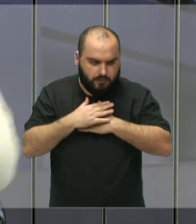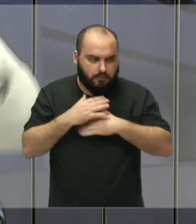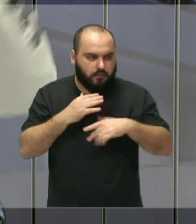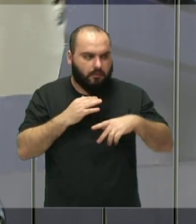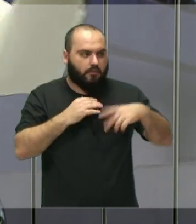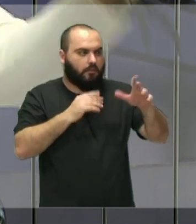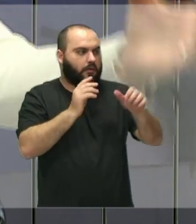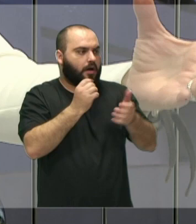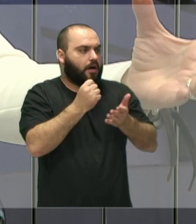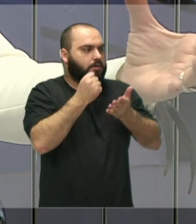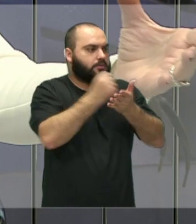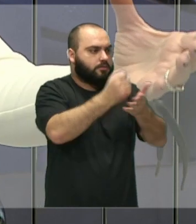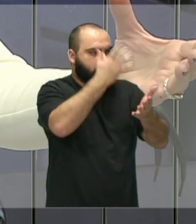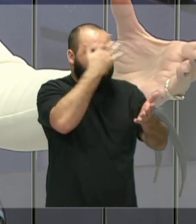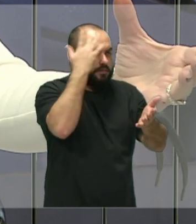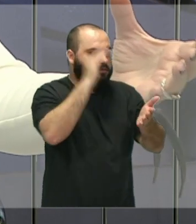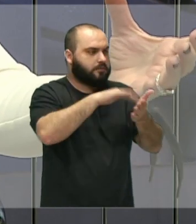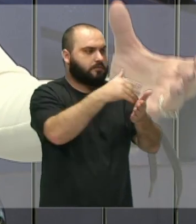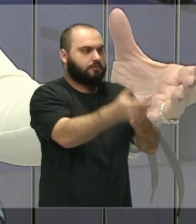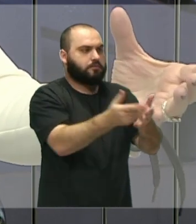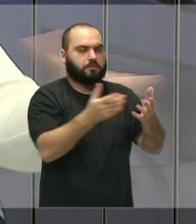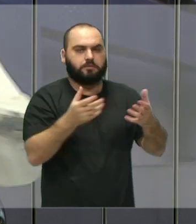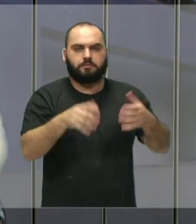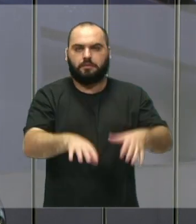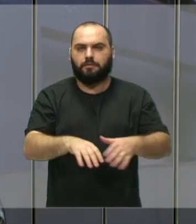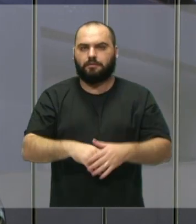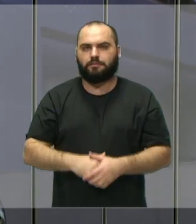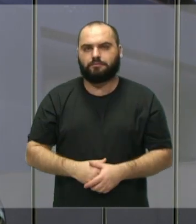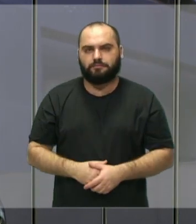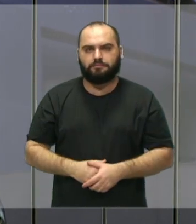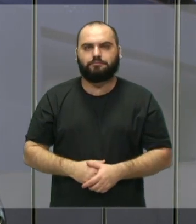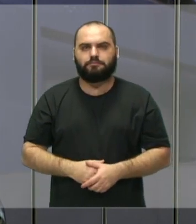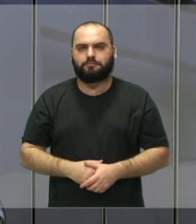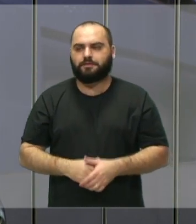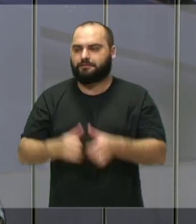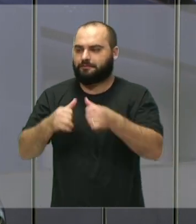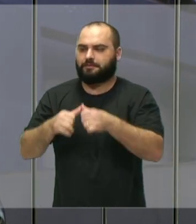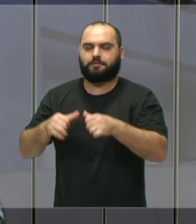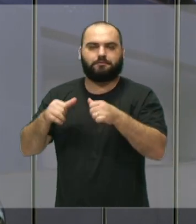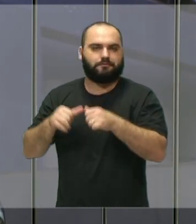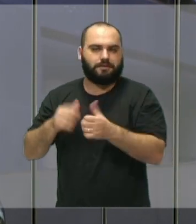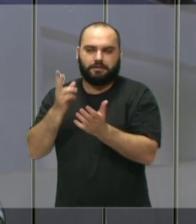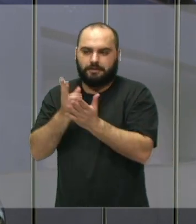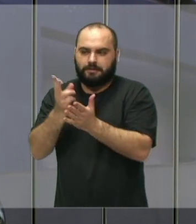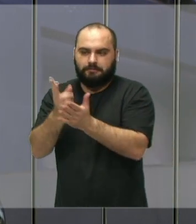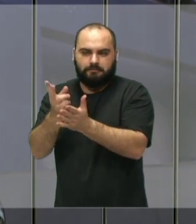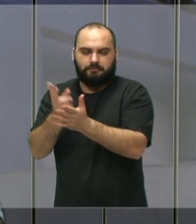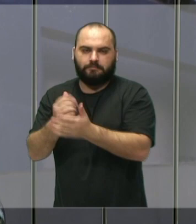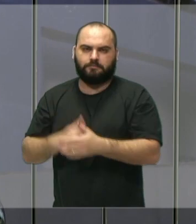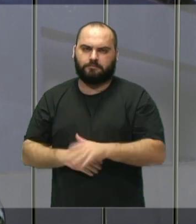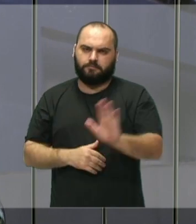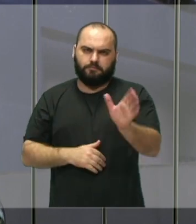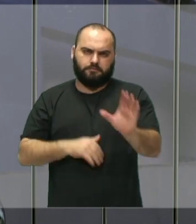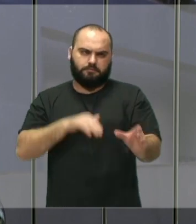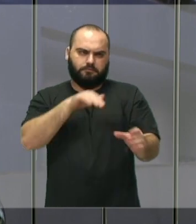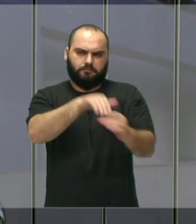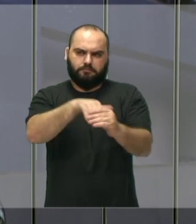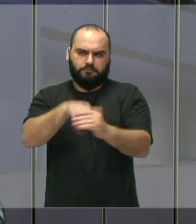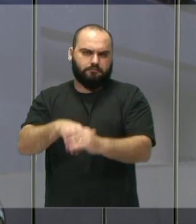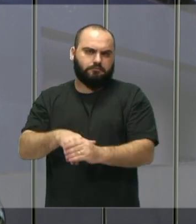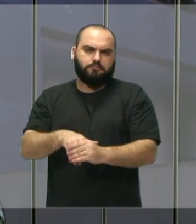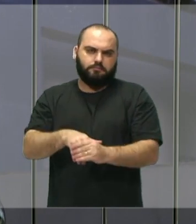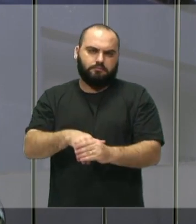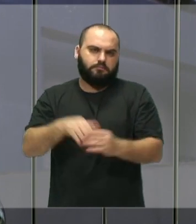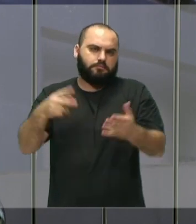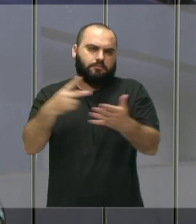aqui reflete de uma maneira negativa para a cidade inteira, ainda continua vivendo dessa maneira. Não o eleitor em si, né? Falei eleitor, mas